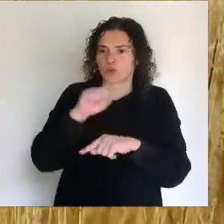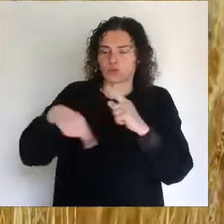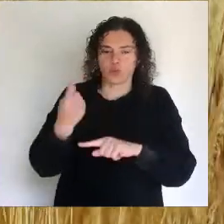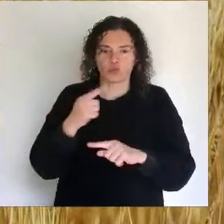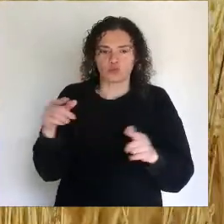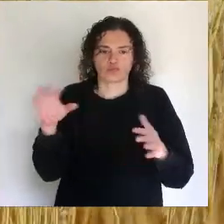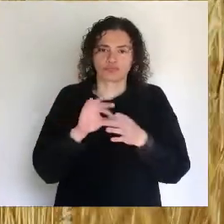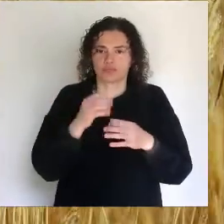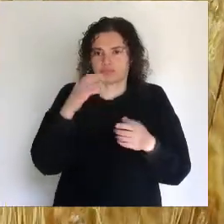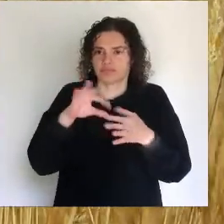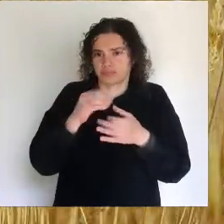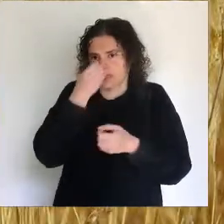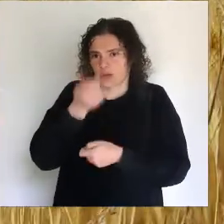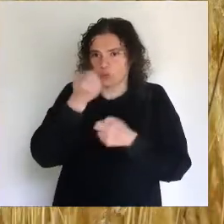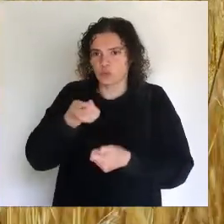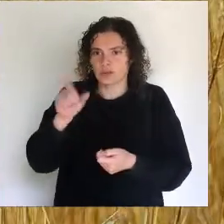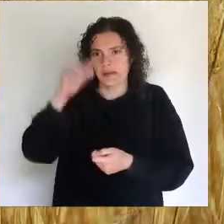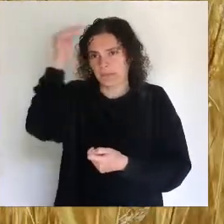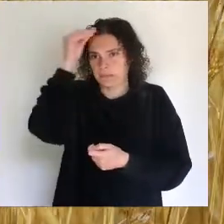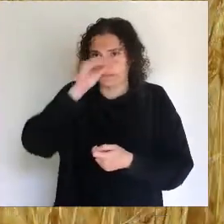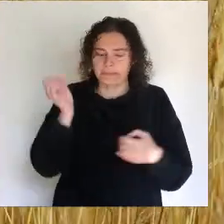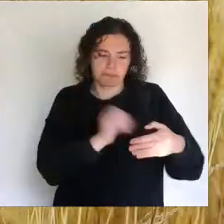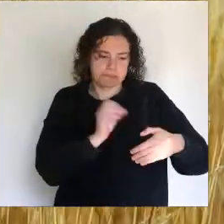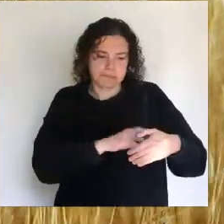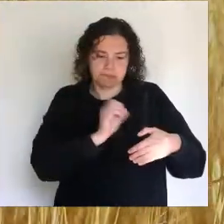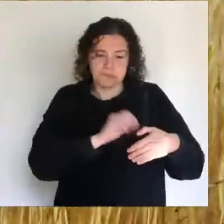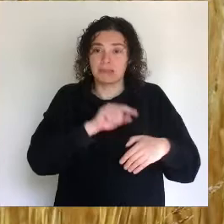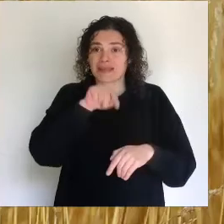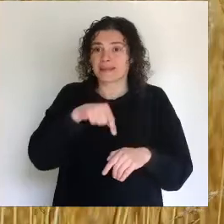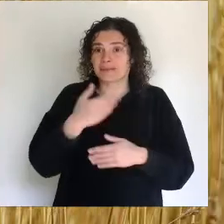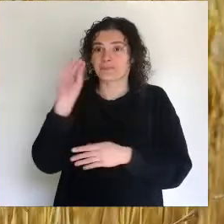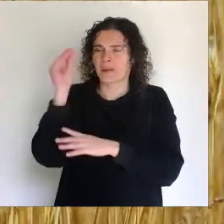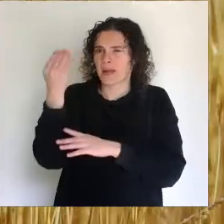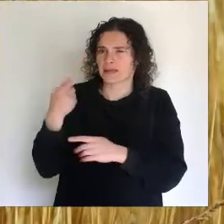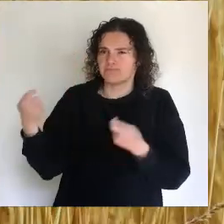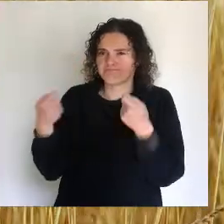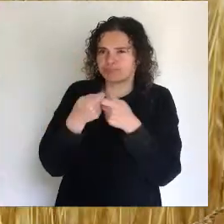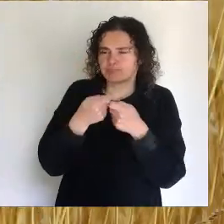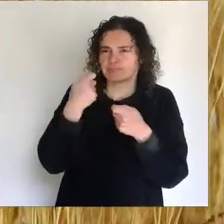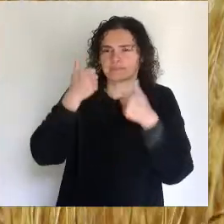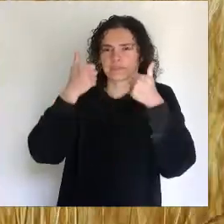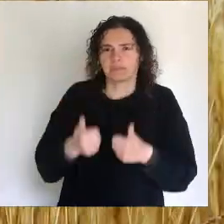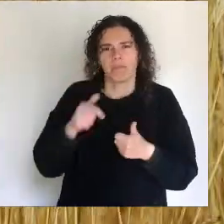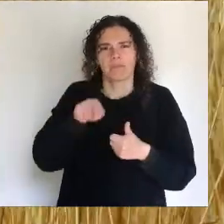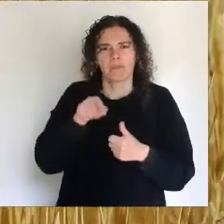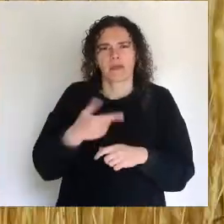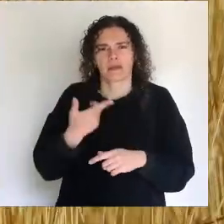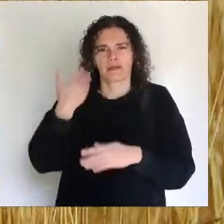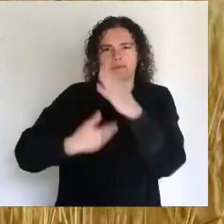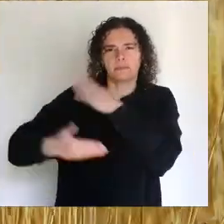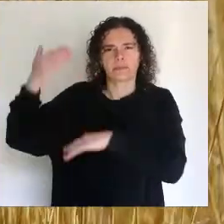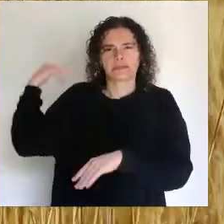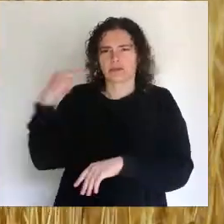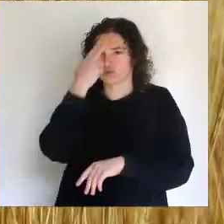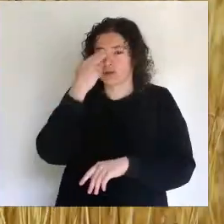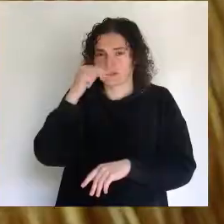componentes orgânicos da agricultura e da ruralidade, e esta peça encaixava-se bastante bem nesse passado